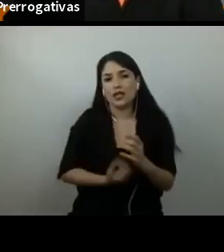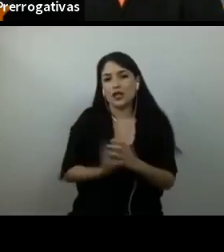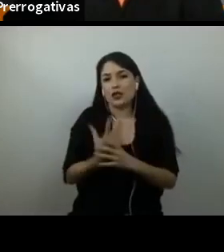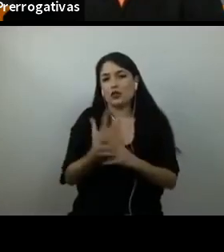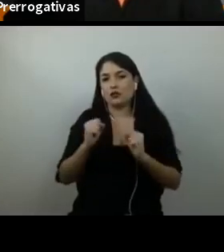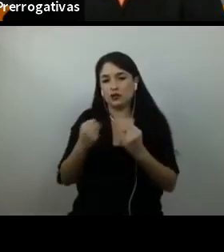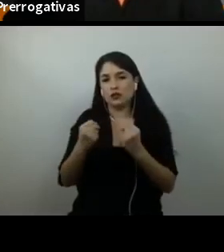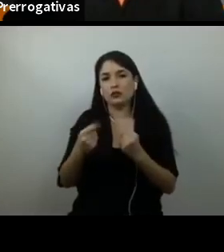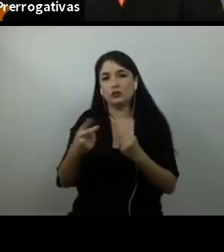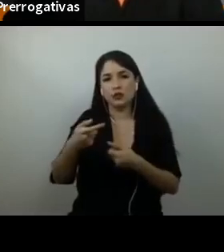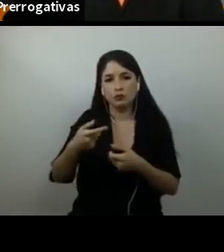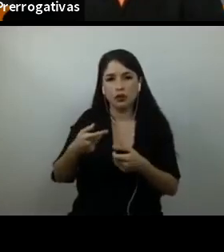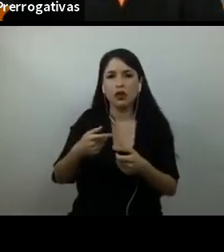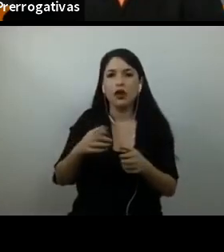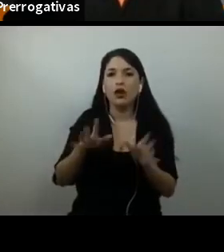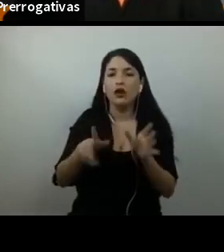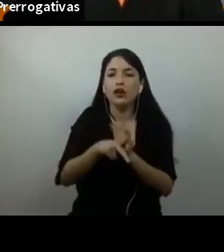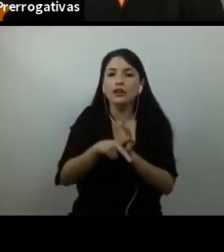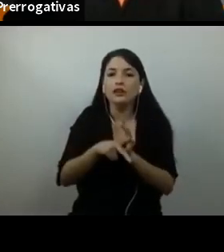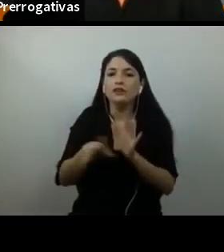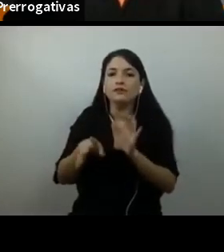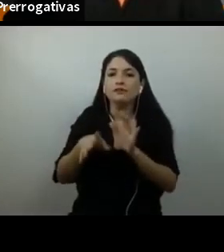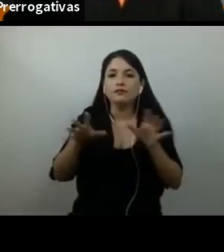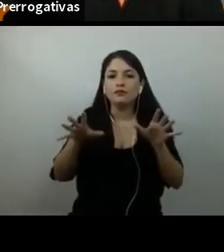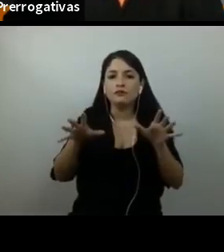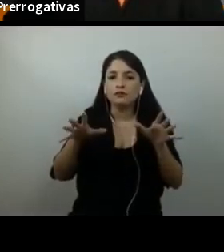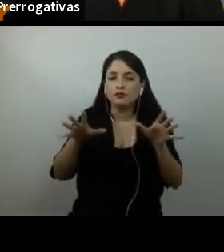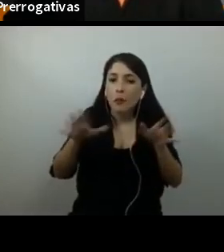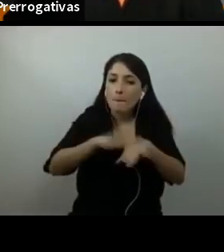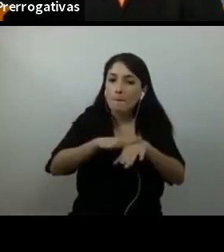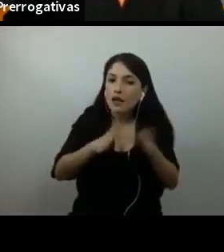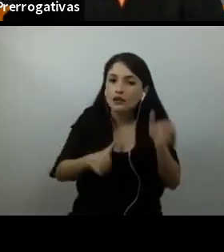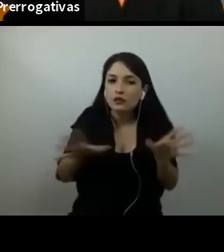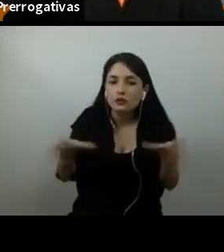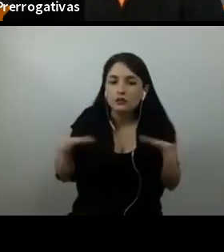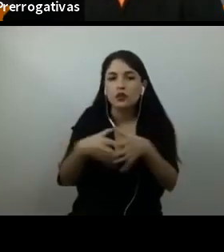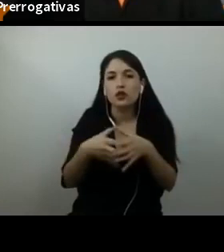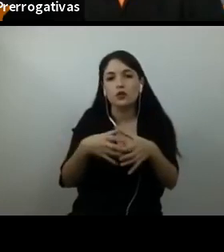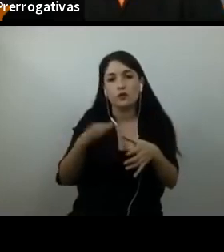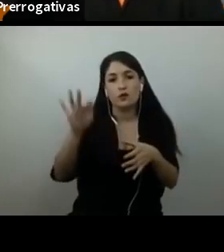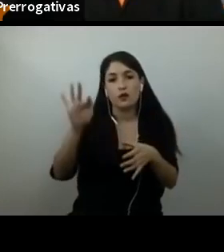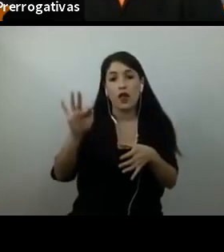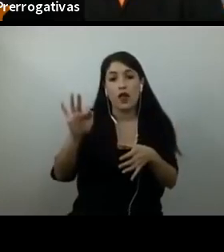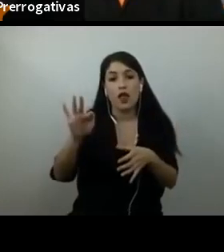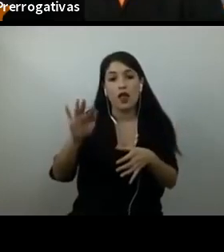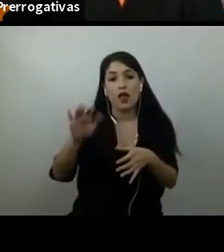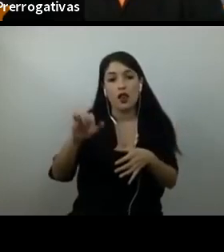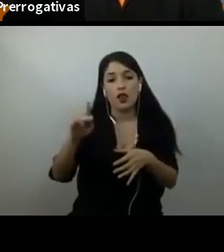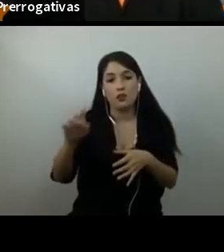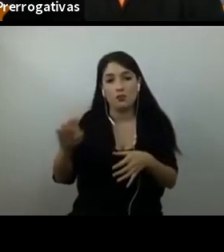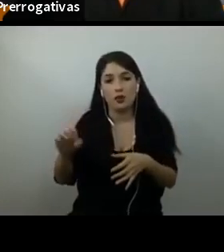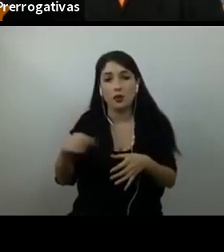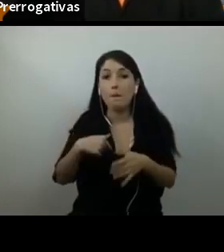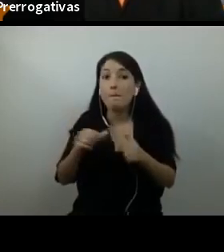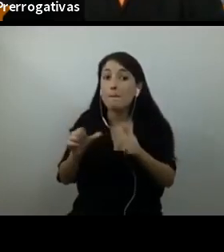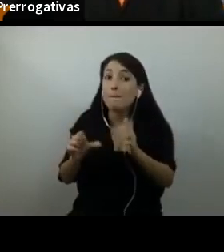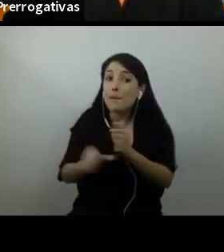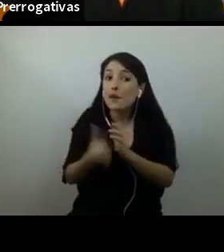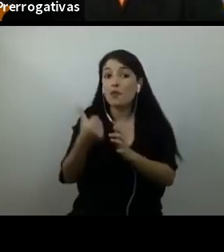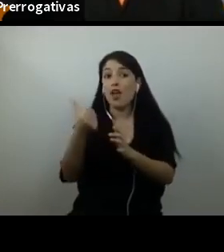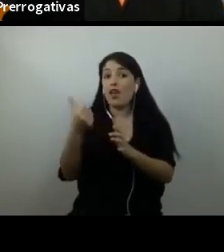da economia, uma tempestade perfeita, sob a liderança do nosso presidente Felipe Santa Cruz. Pela primeira vez, um número variado de